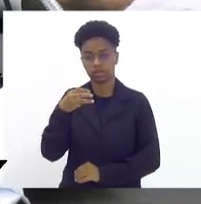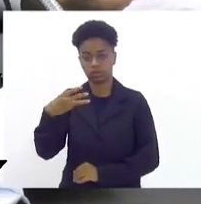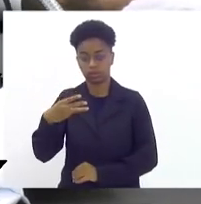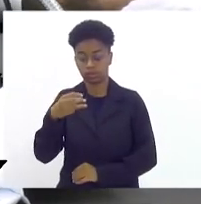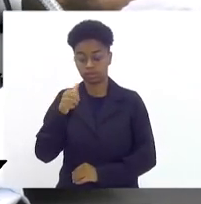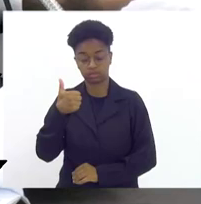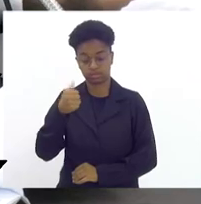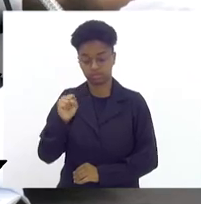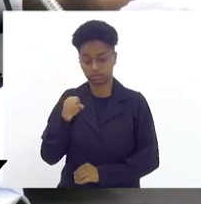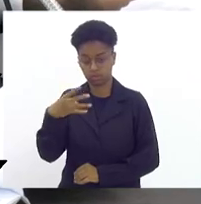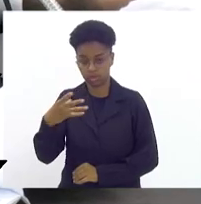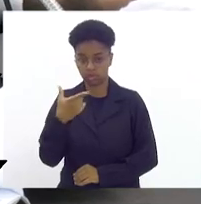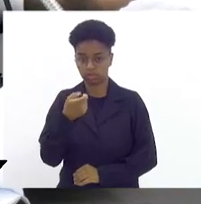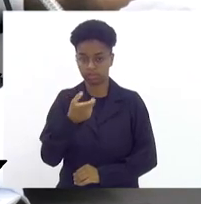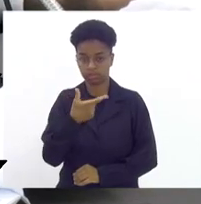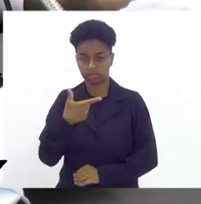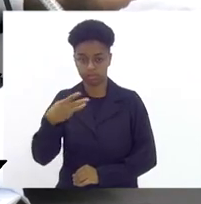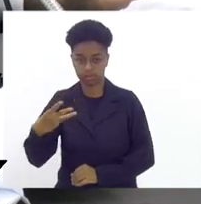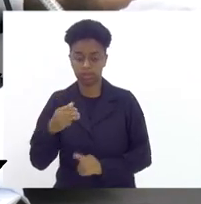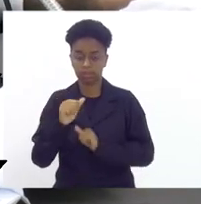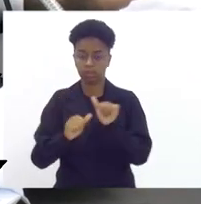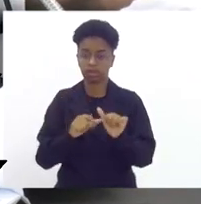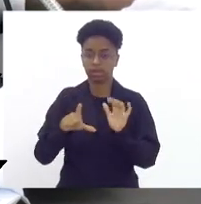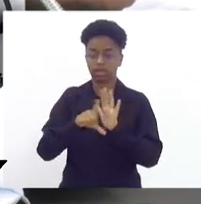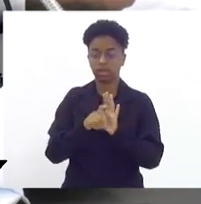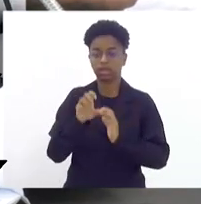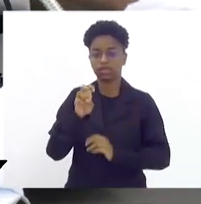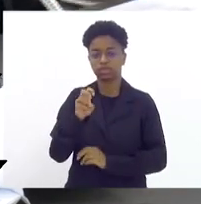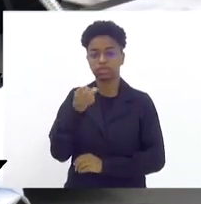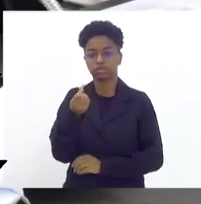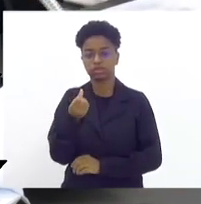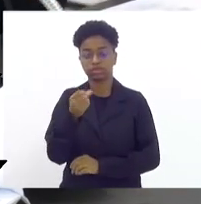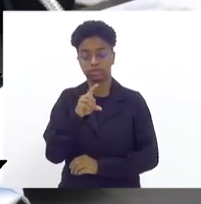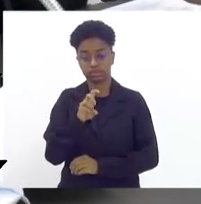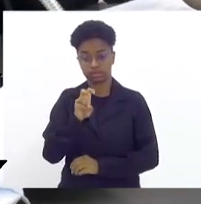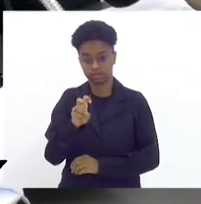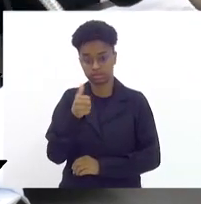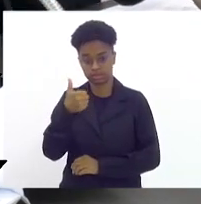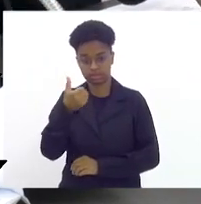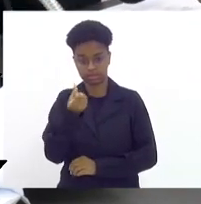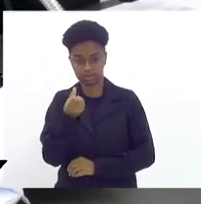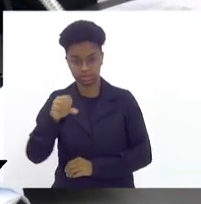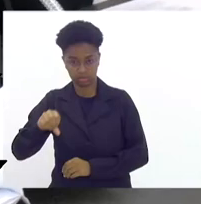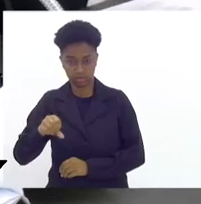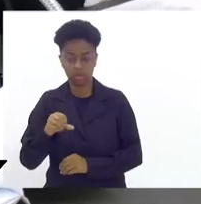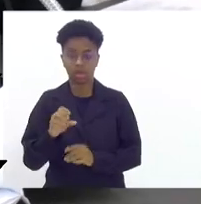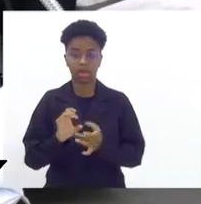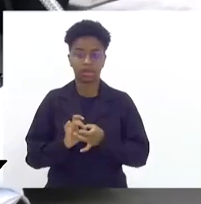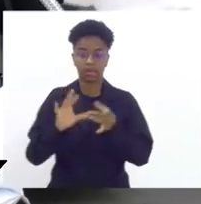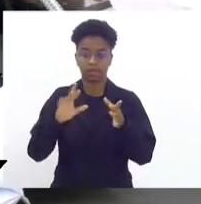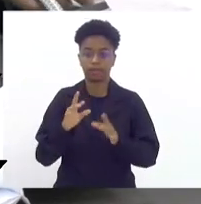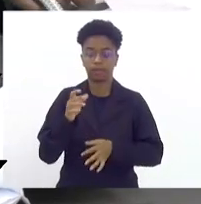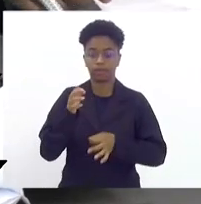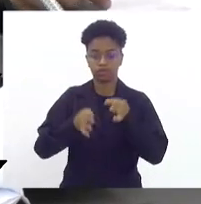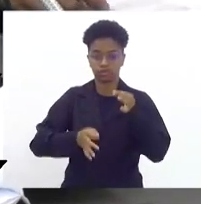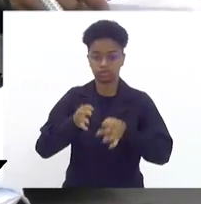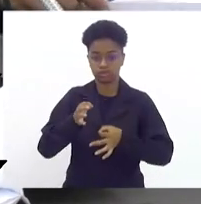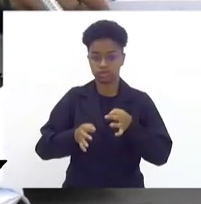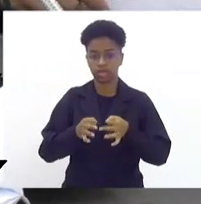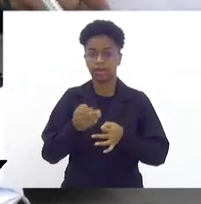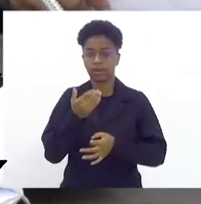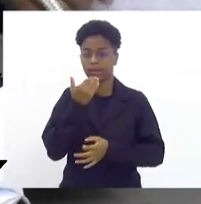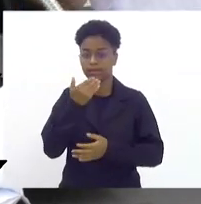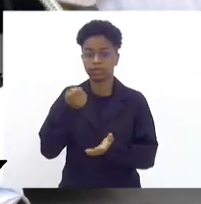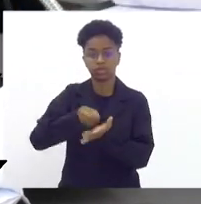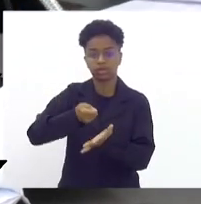de autoria do deputado Márcio Canella, que altera a lei 5.069 de 16 de julho de 2007 para autorizar o Poder Judiciário a proibir cobrança de